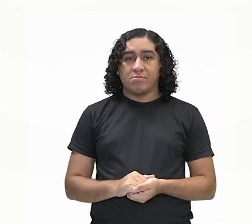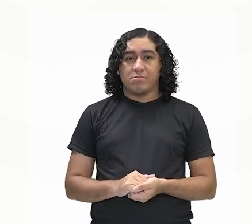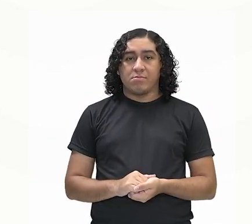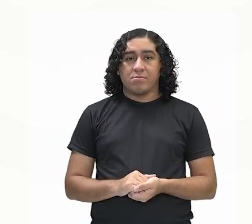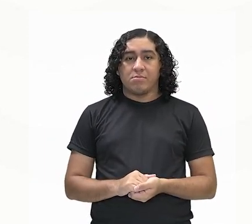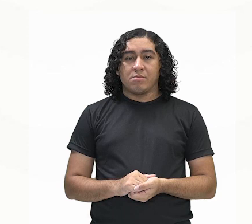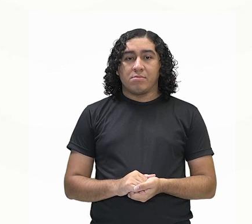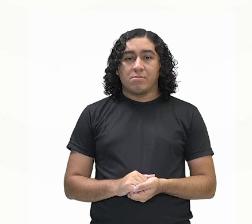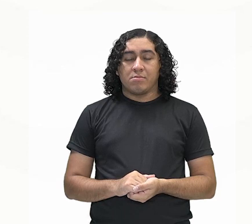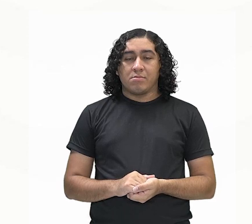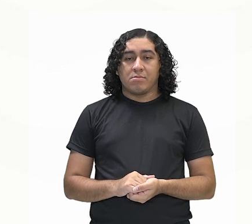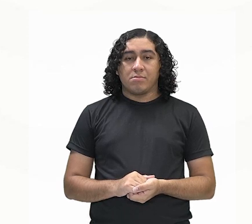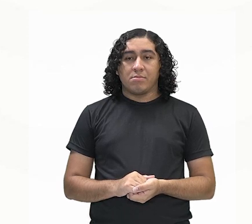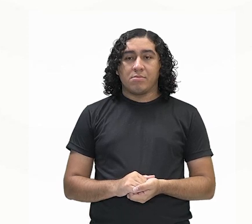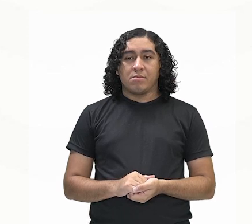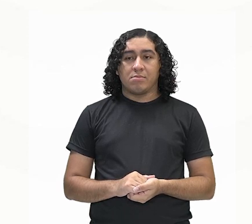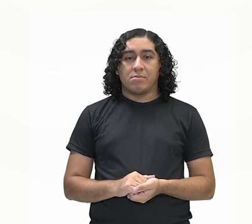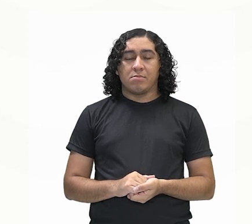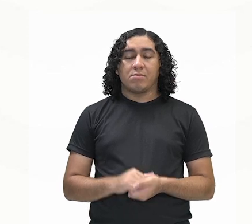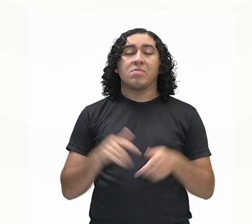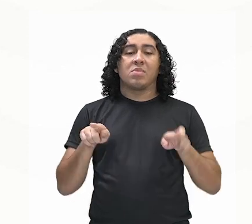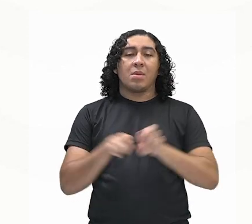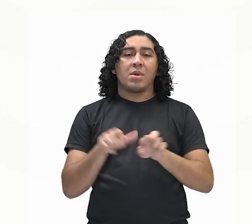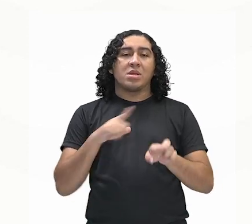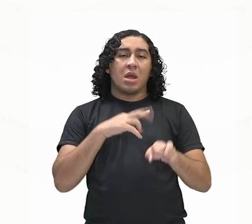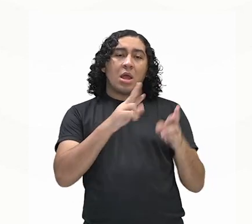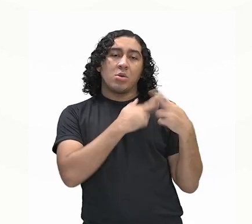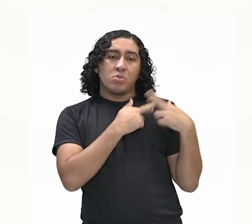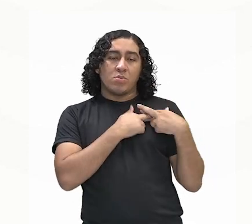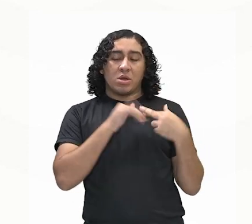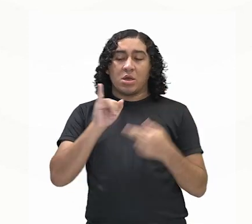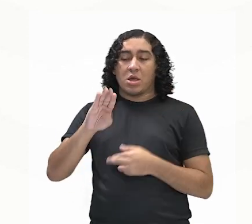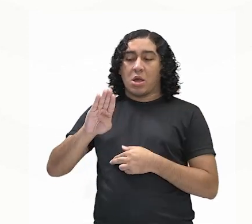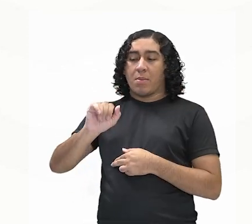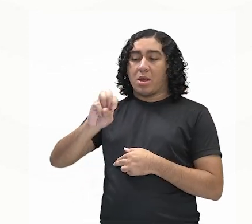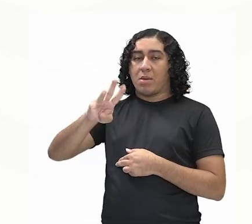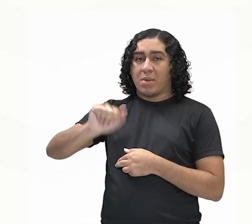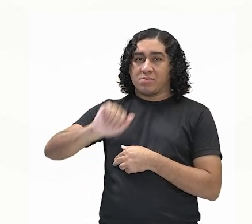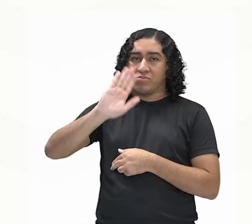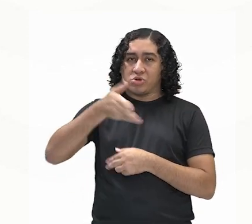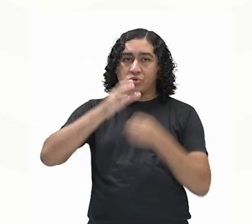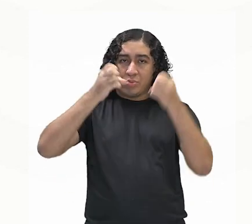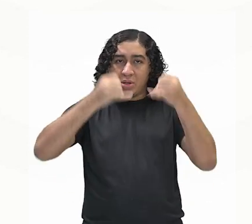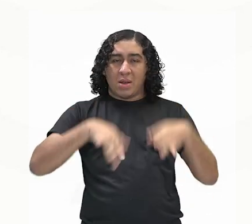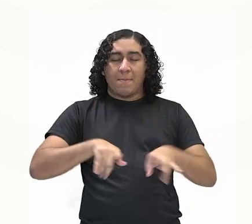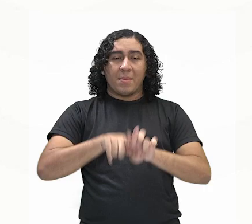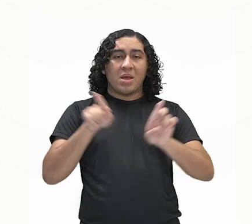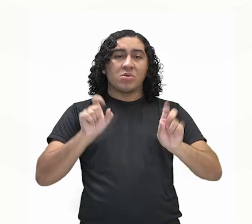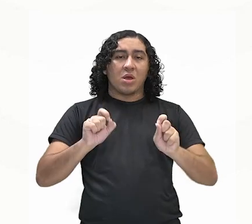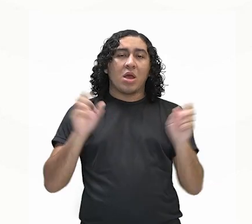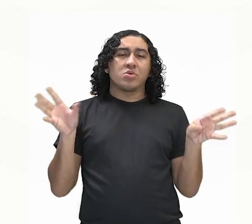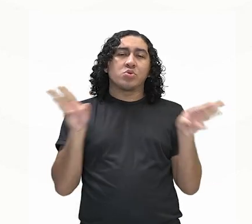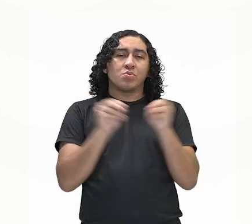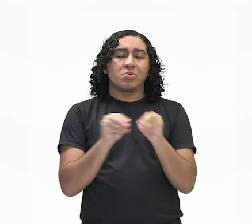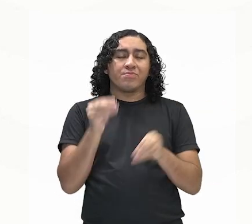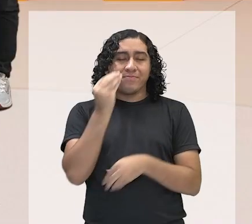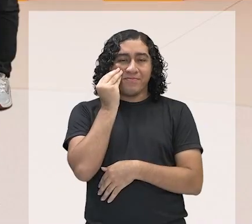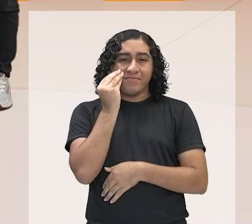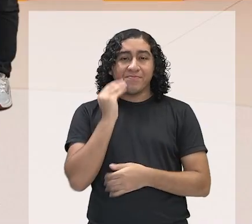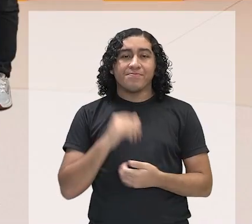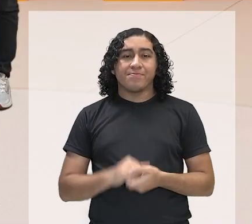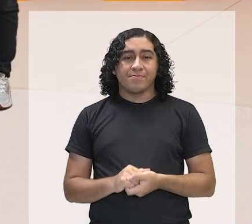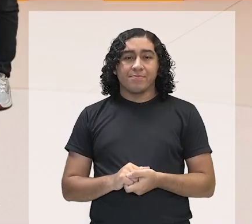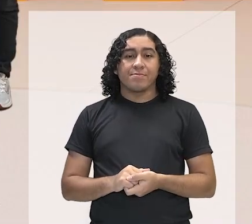E aí a gente vai tratar das principais atribuições do IBAMA, que eu já falei aqui para vocês, mas de uma forma mais resumida, tá? Entre